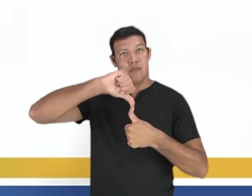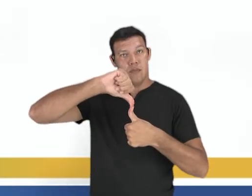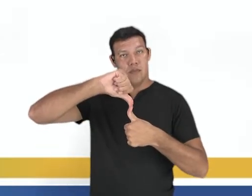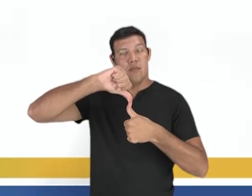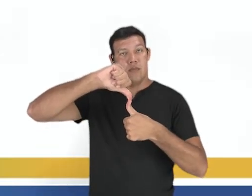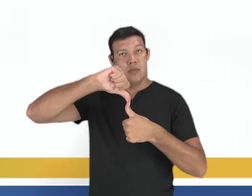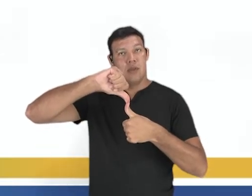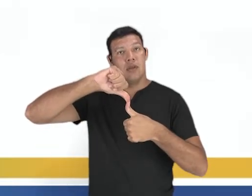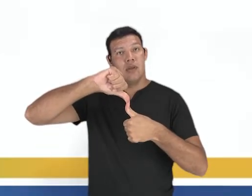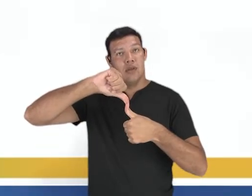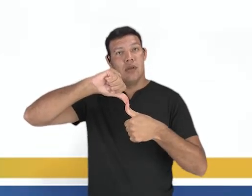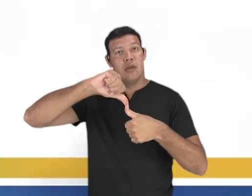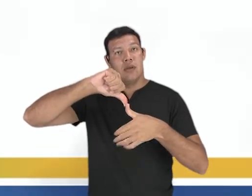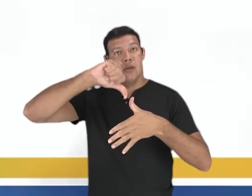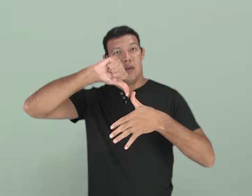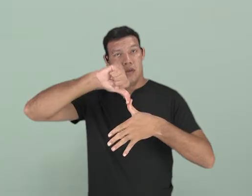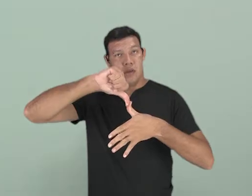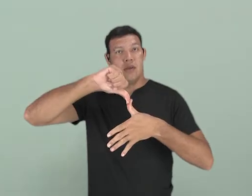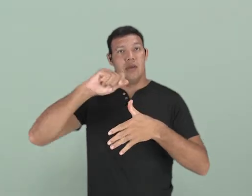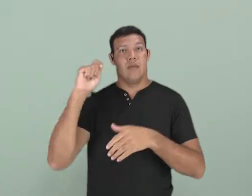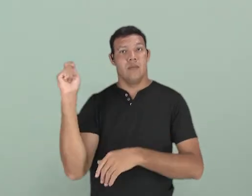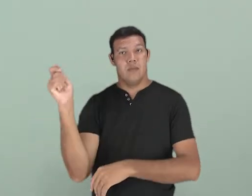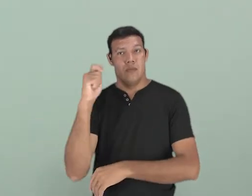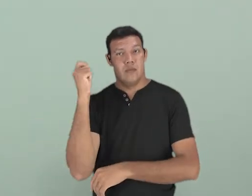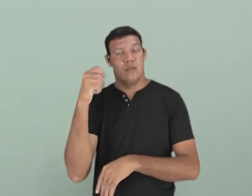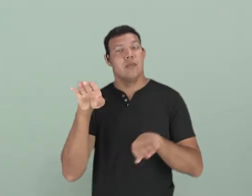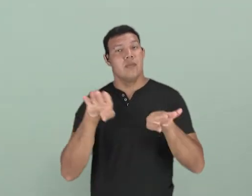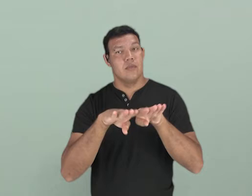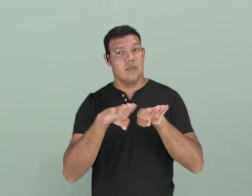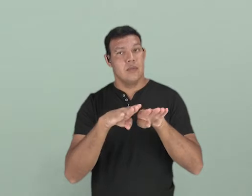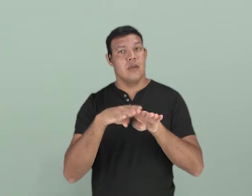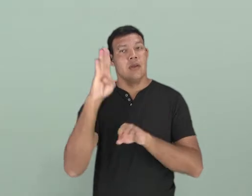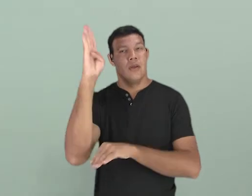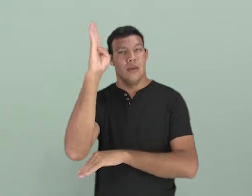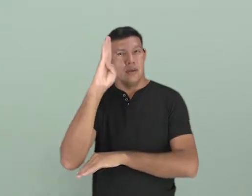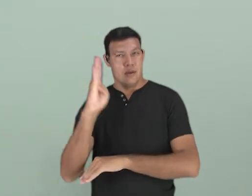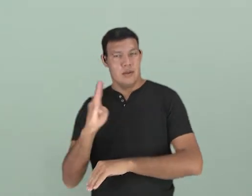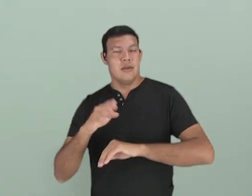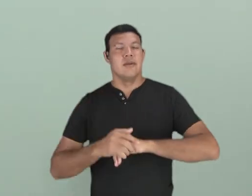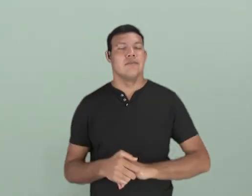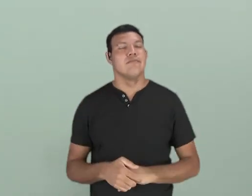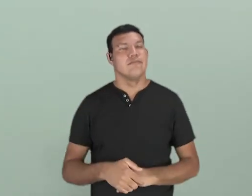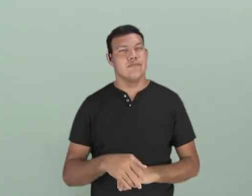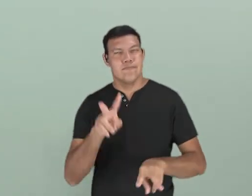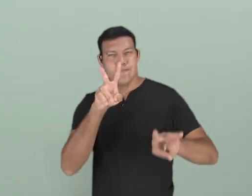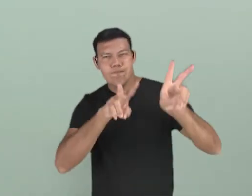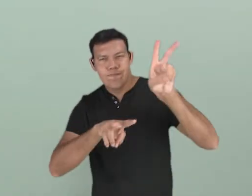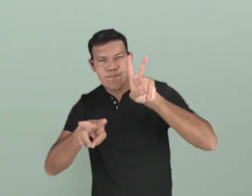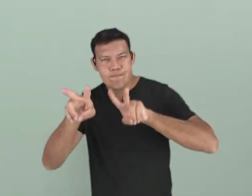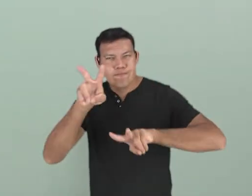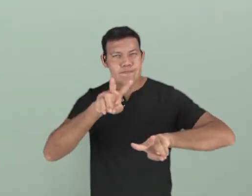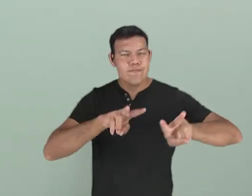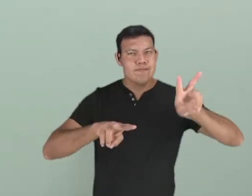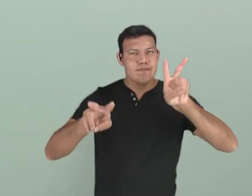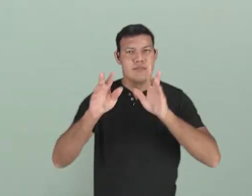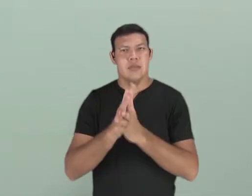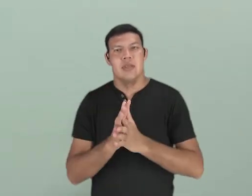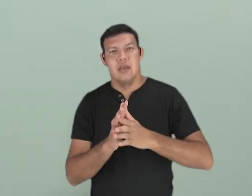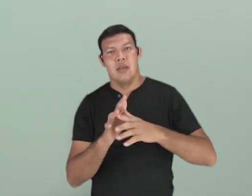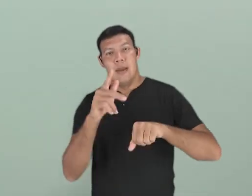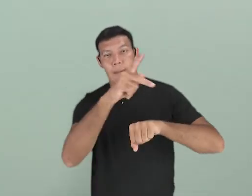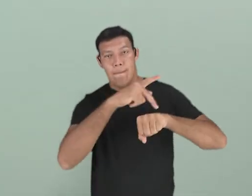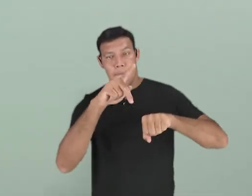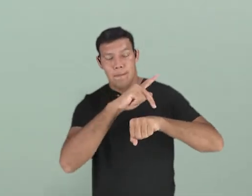como a Argentina e o Brasil. Ok? Aí você já deve ter ouvido falar muito nessa questão, países do